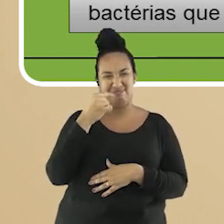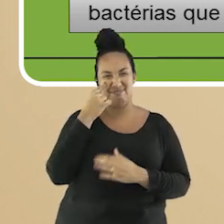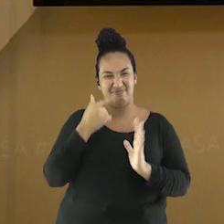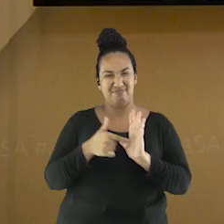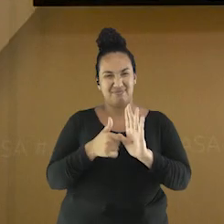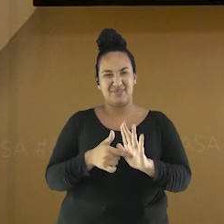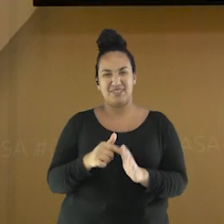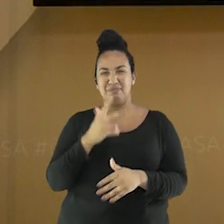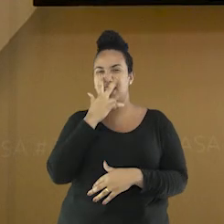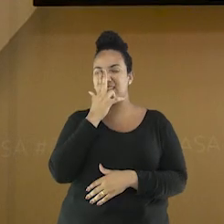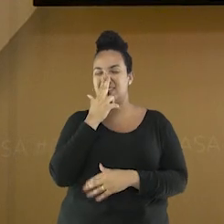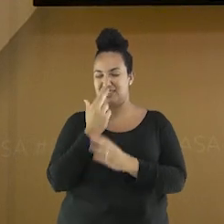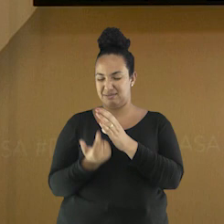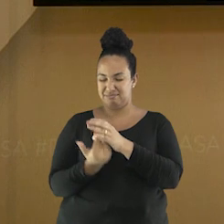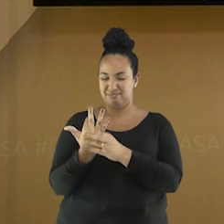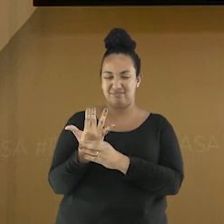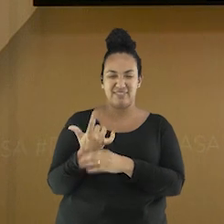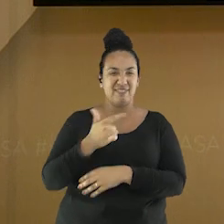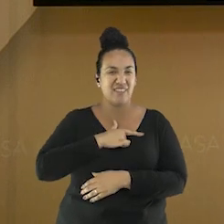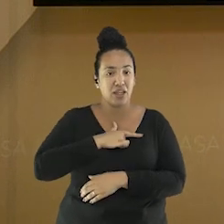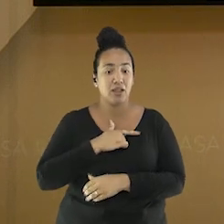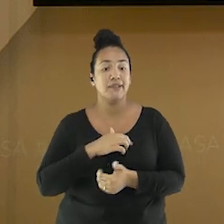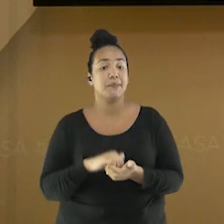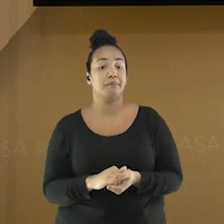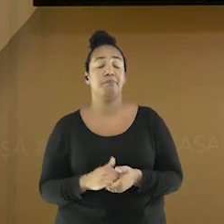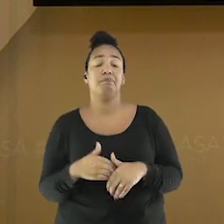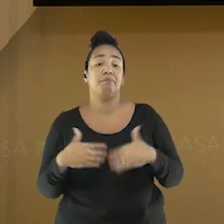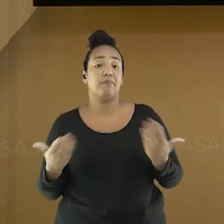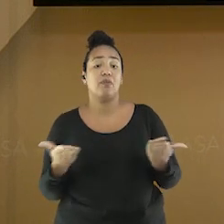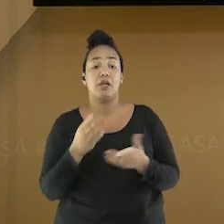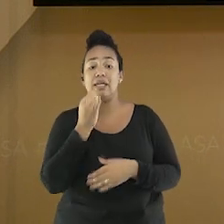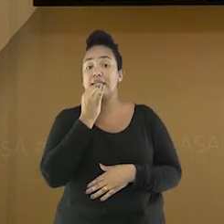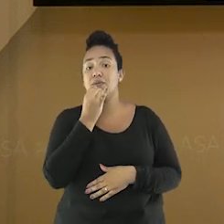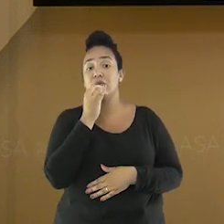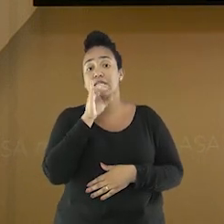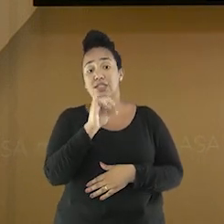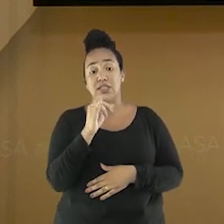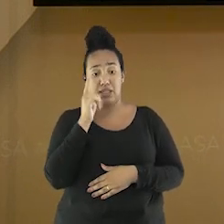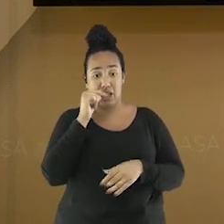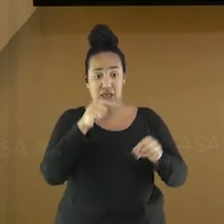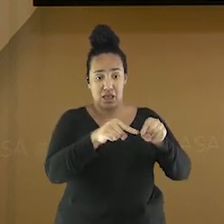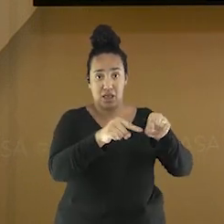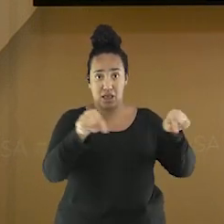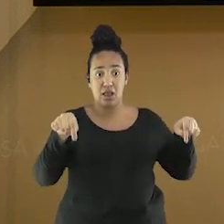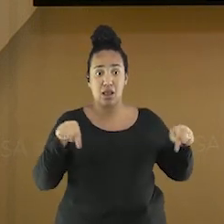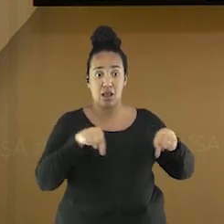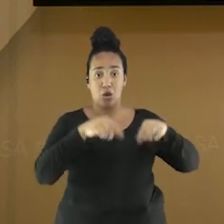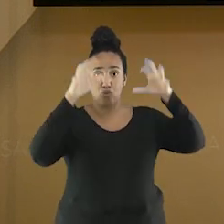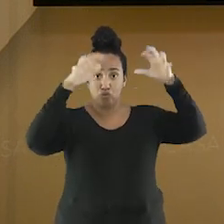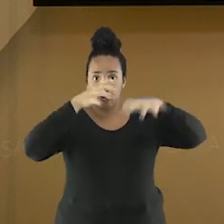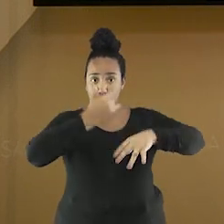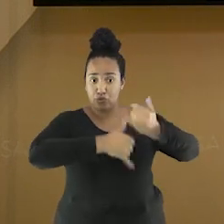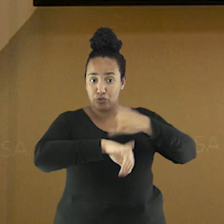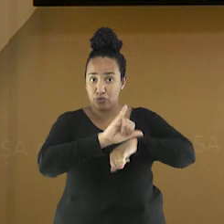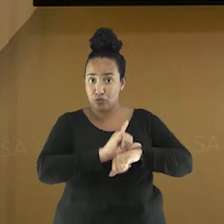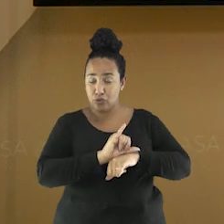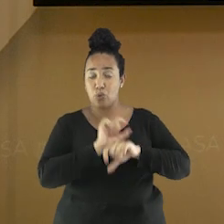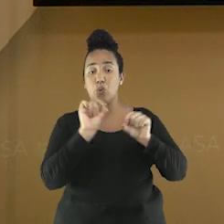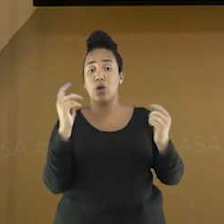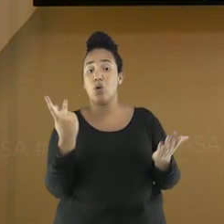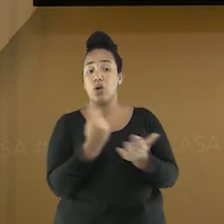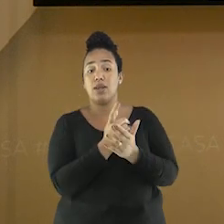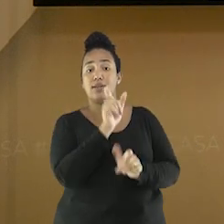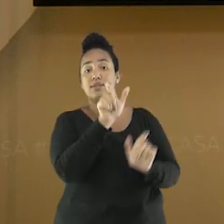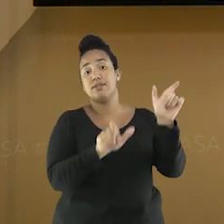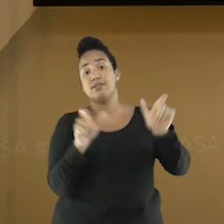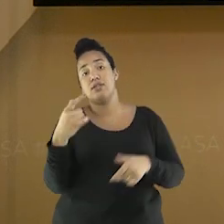imagens. Agora, caso o local atingido seja um lago, né? Vejam só, o estrago vai atingir os seres vivos naquele